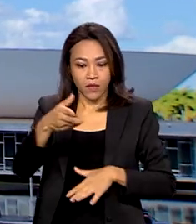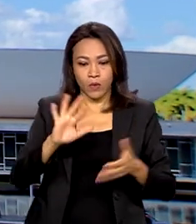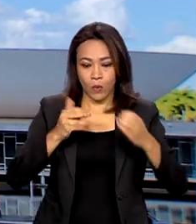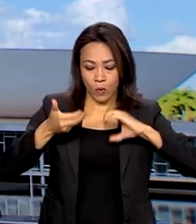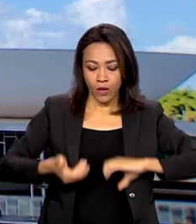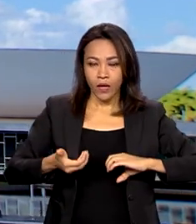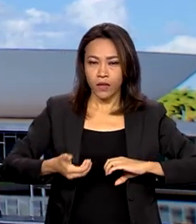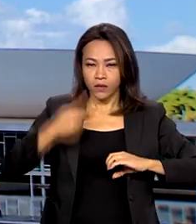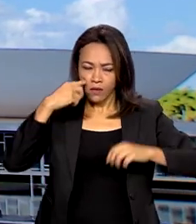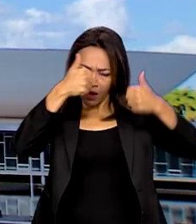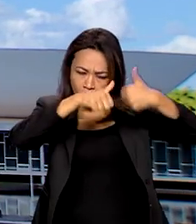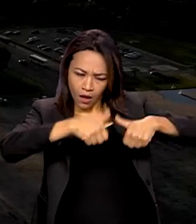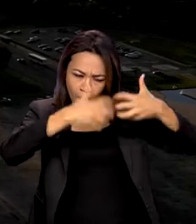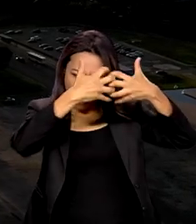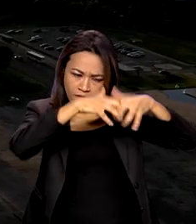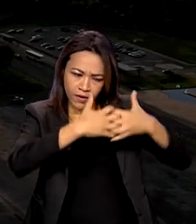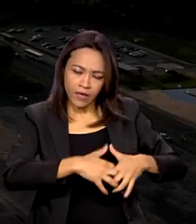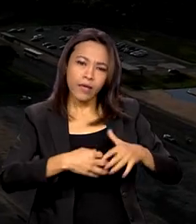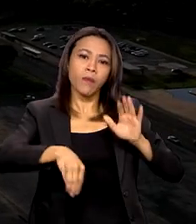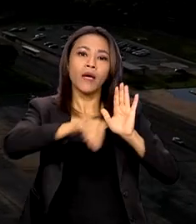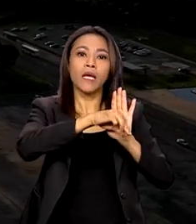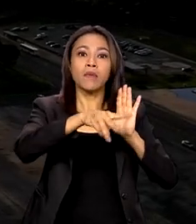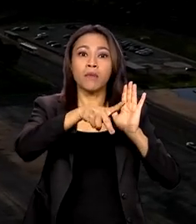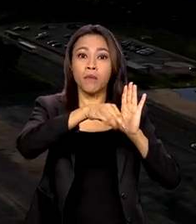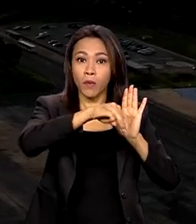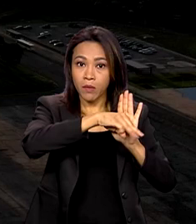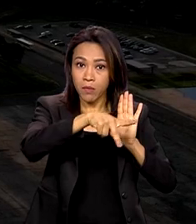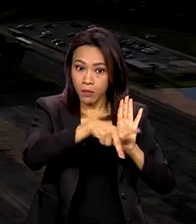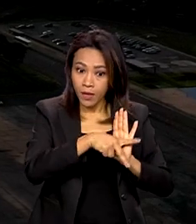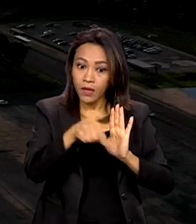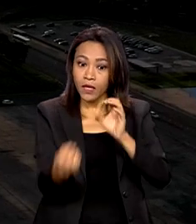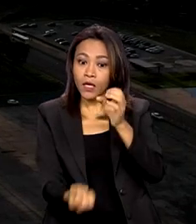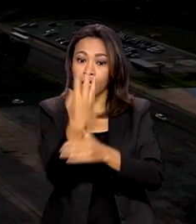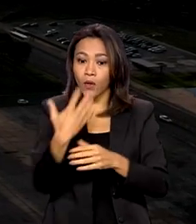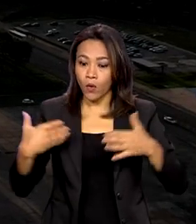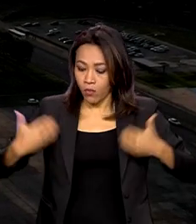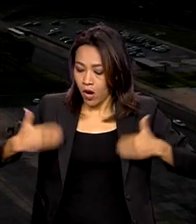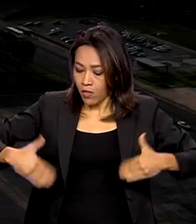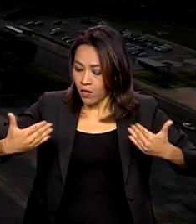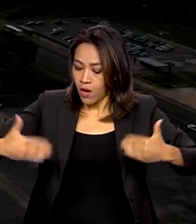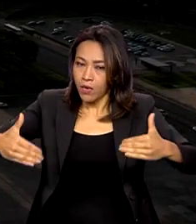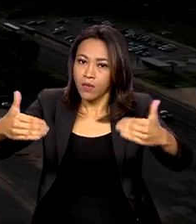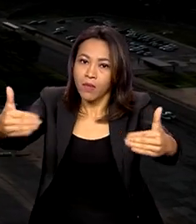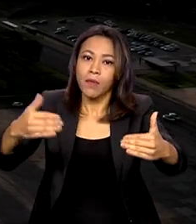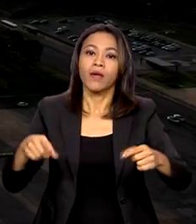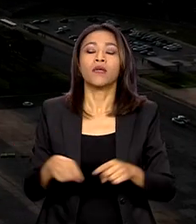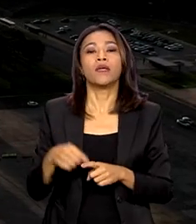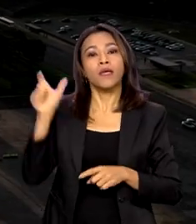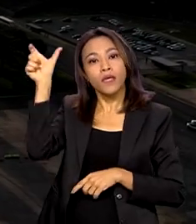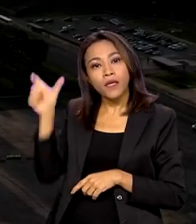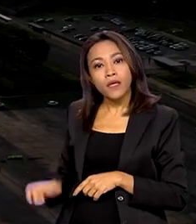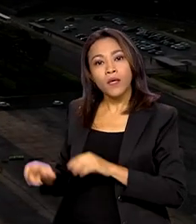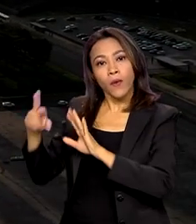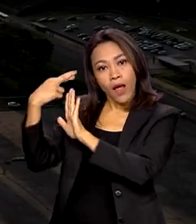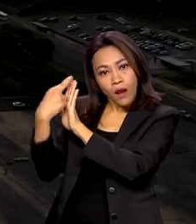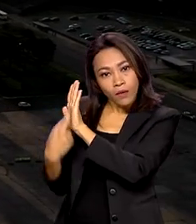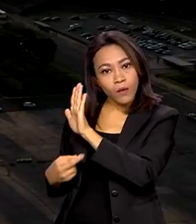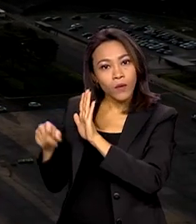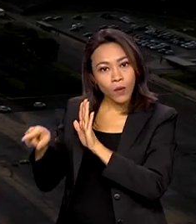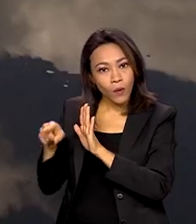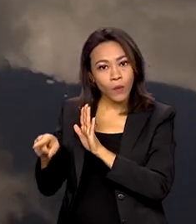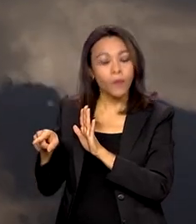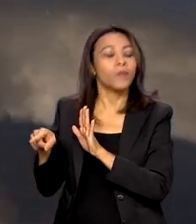provisória que reestrou a Esplanada dos Ministérios e o relator da medida o deputado federal isnaldo